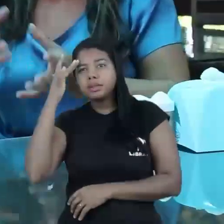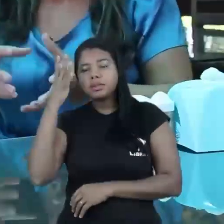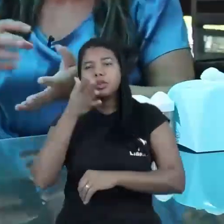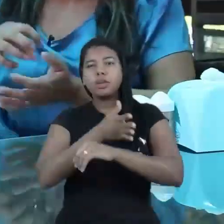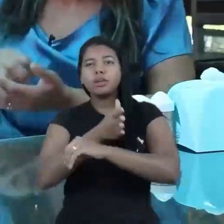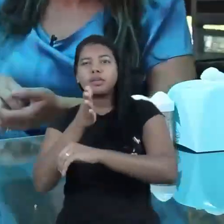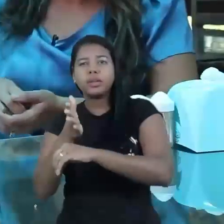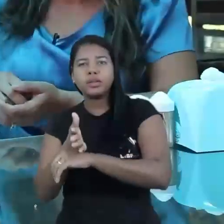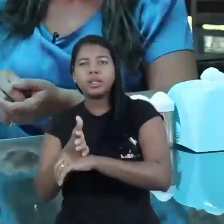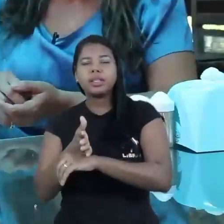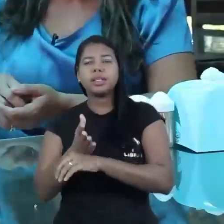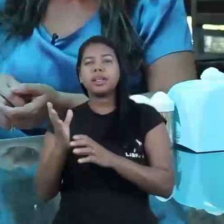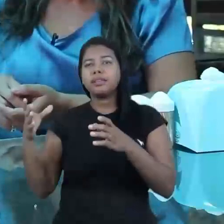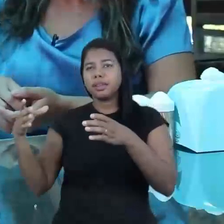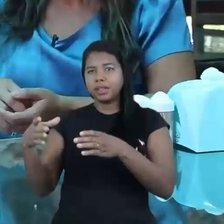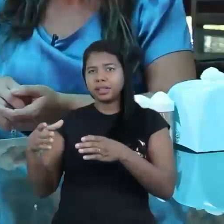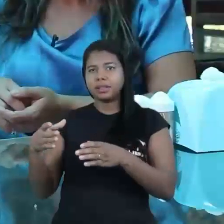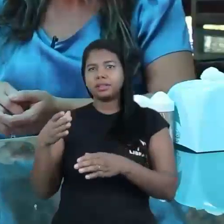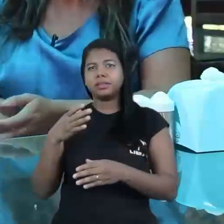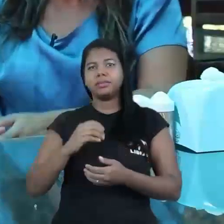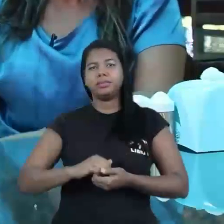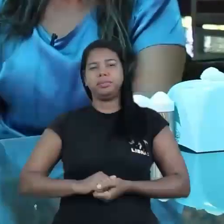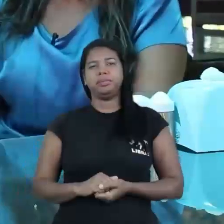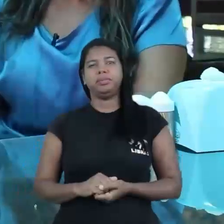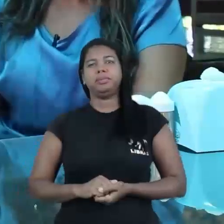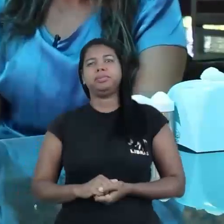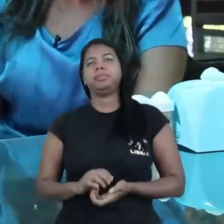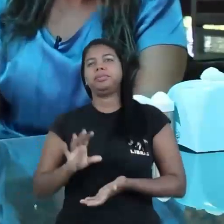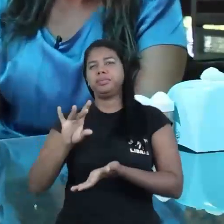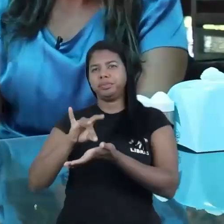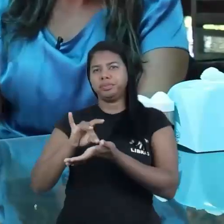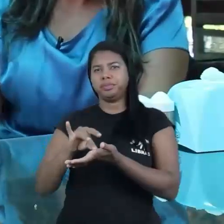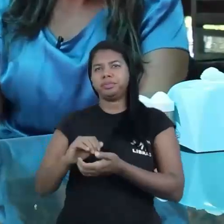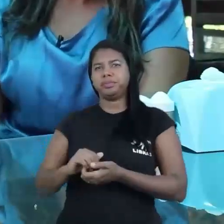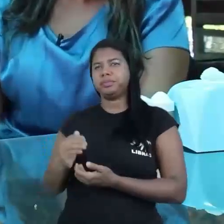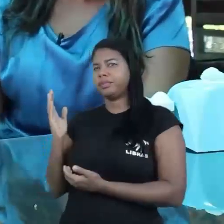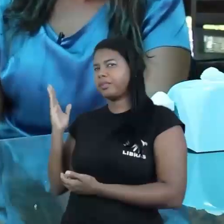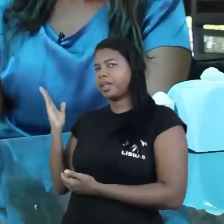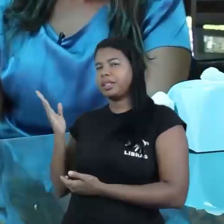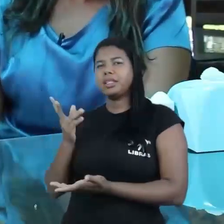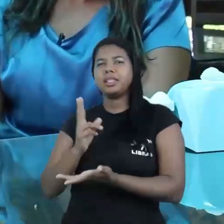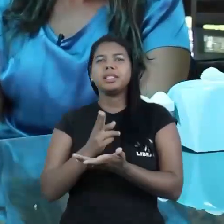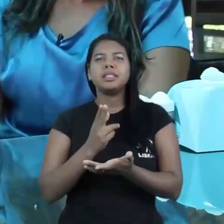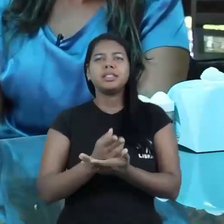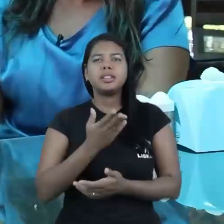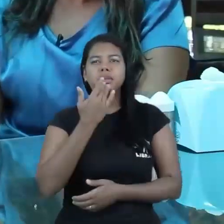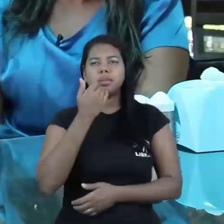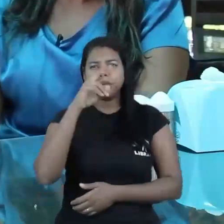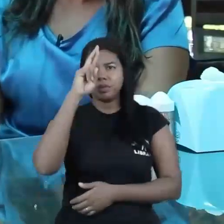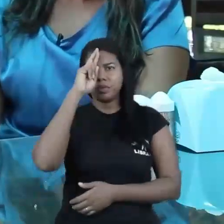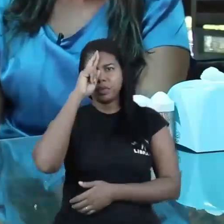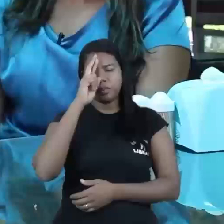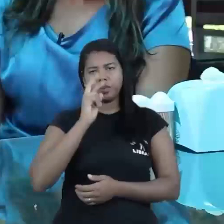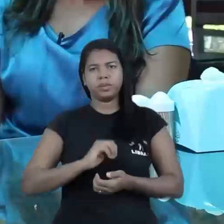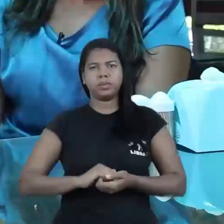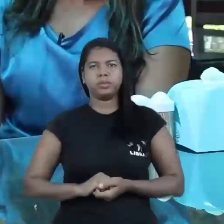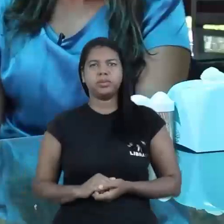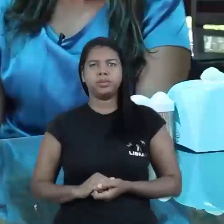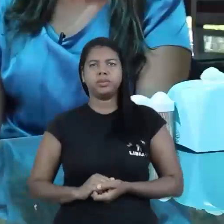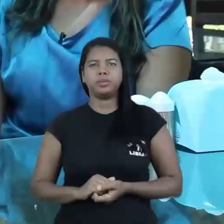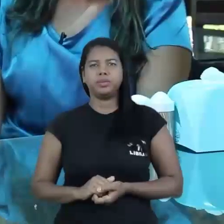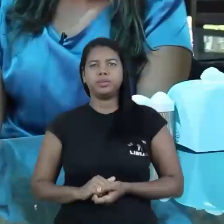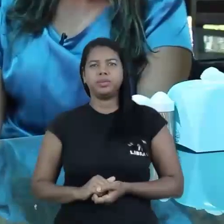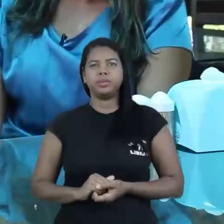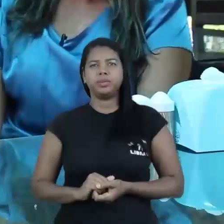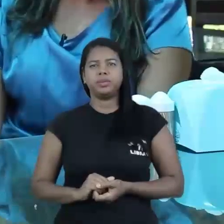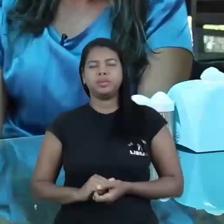público específico que você queria atingir. Não é isso? Porque o nosso forte sempre foi o almoço. E Limoeiro, por exemplo,